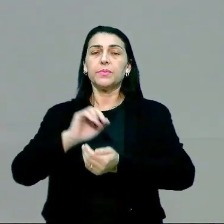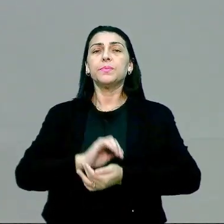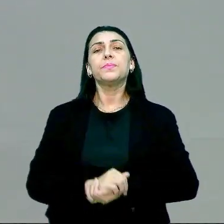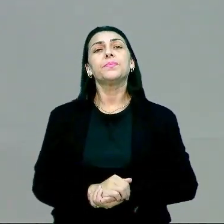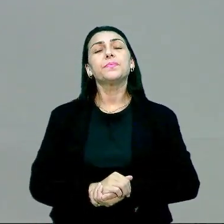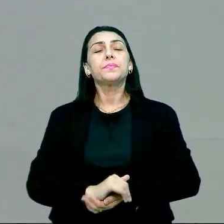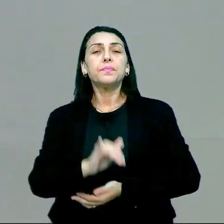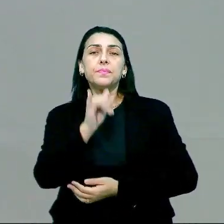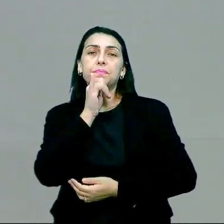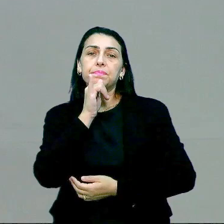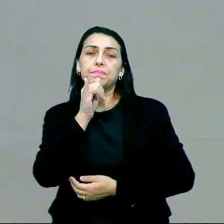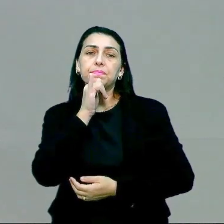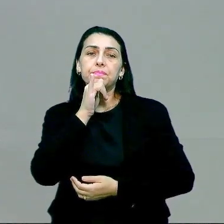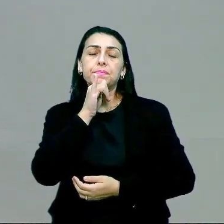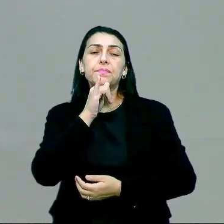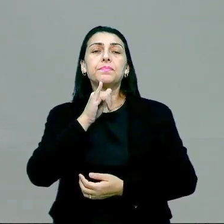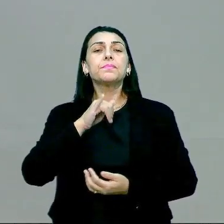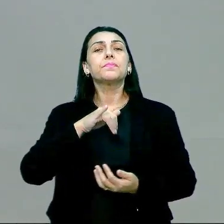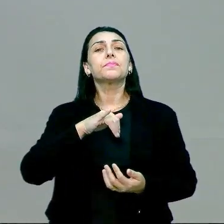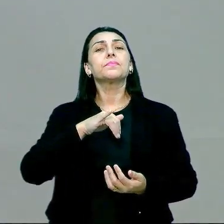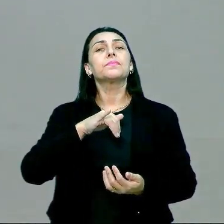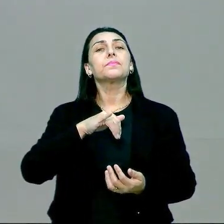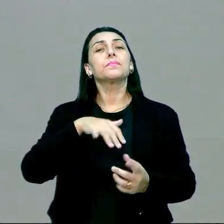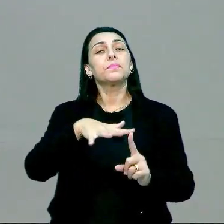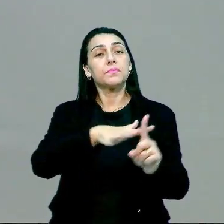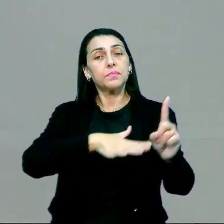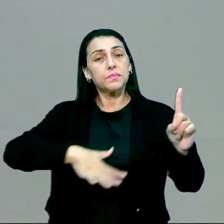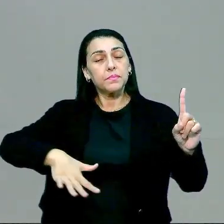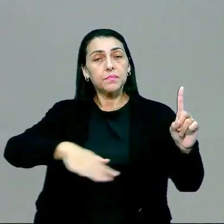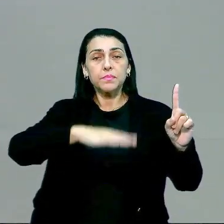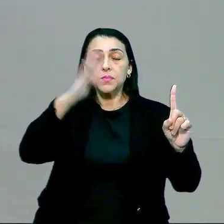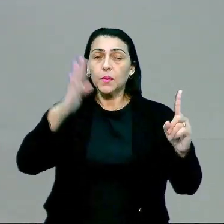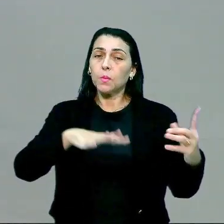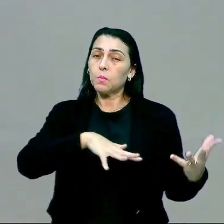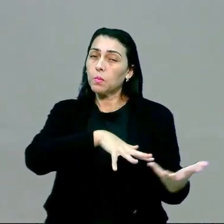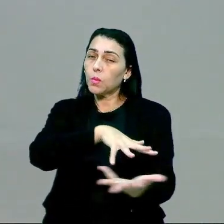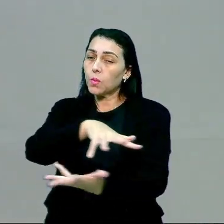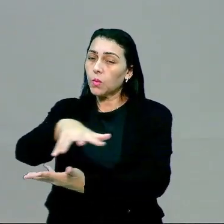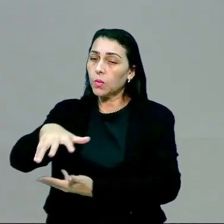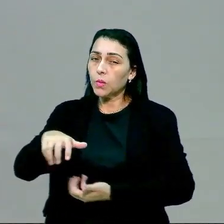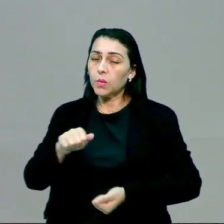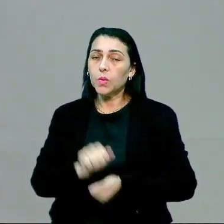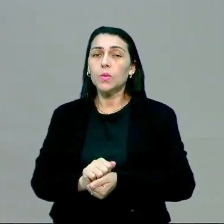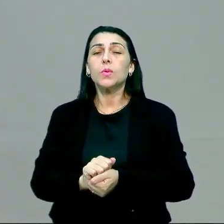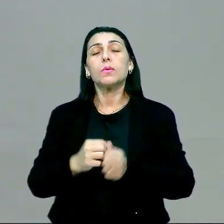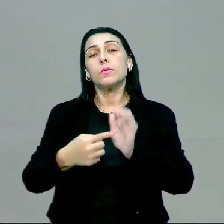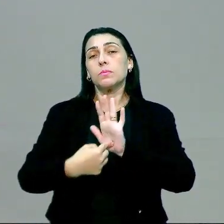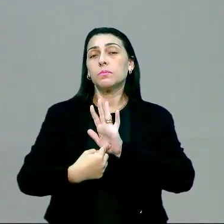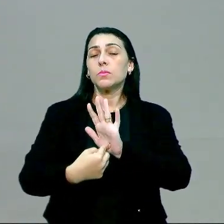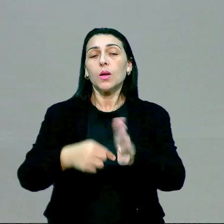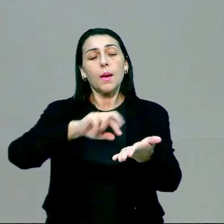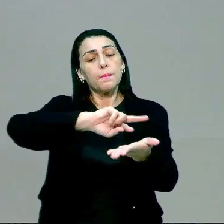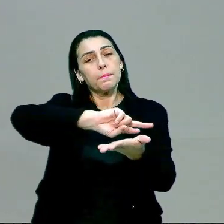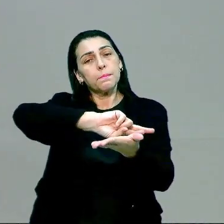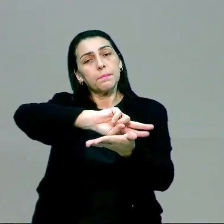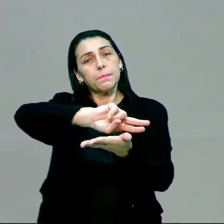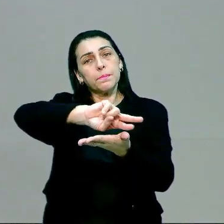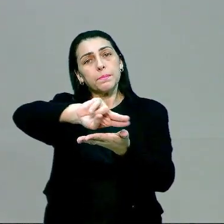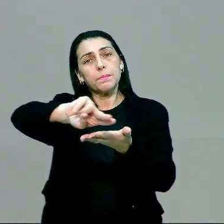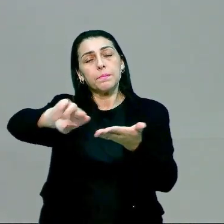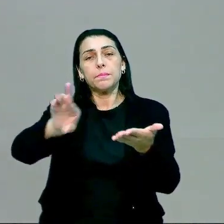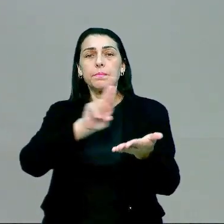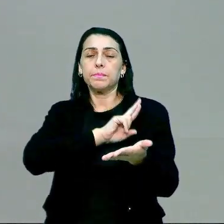A exemplo da sociedade brasileira, então, o mundo inteiro apresentam uma diversidade